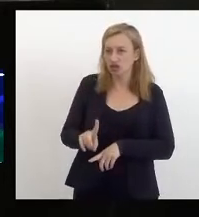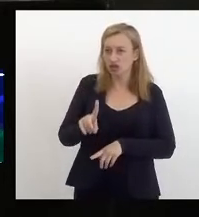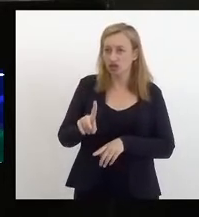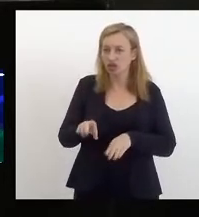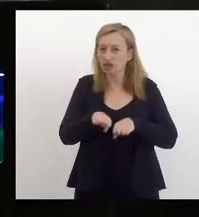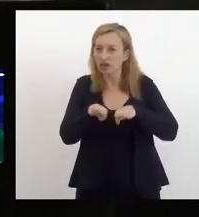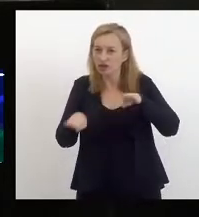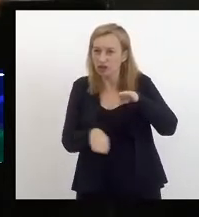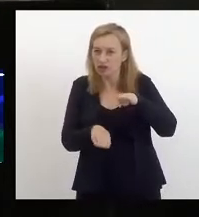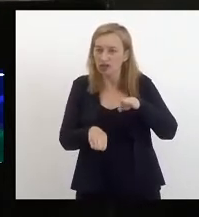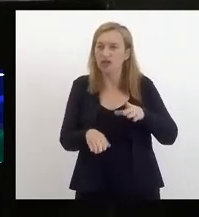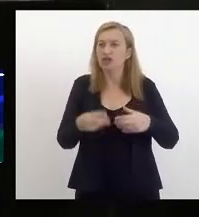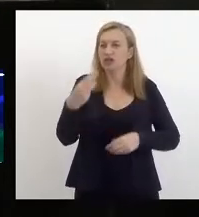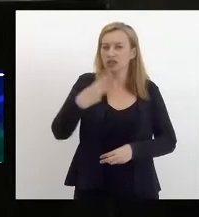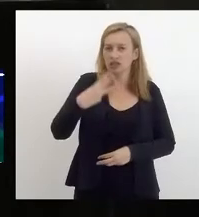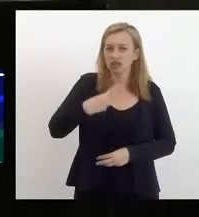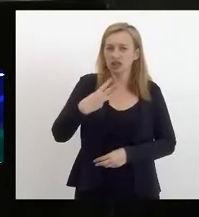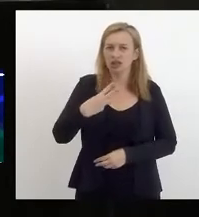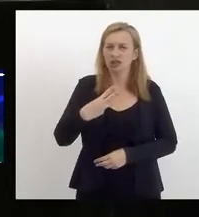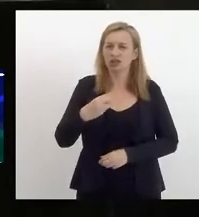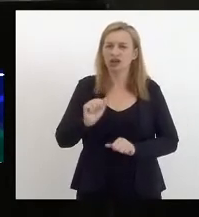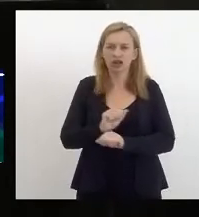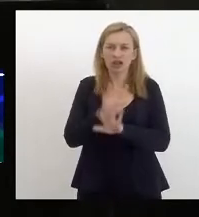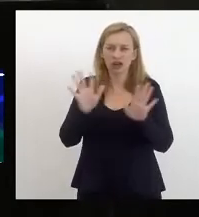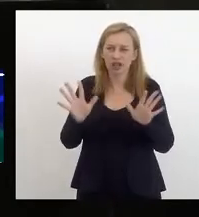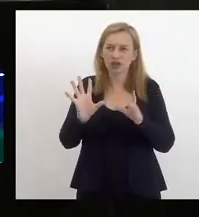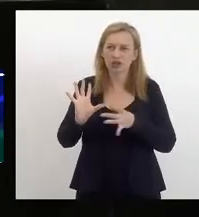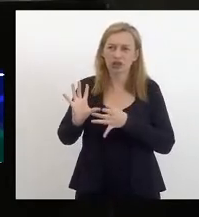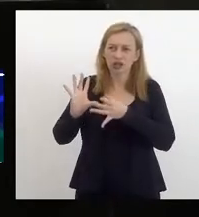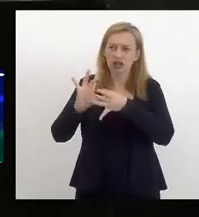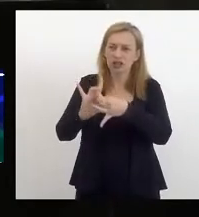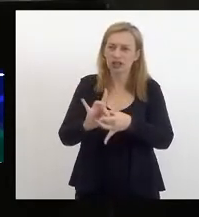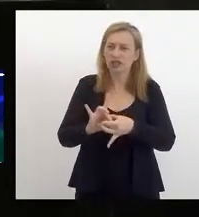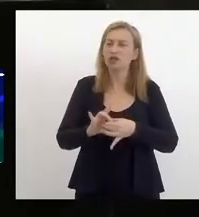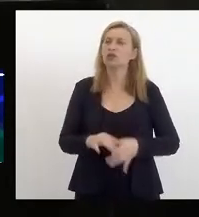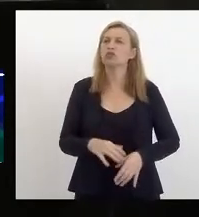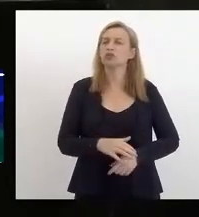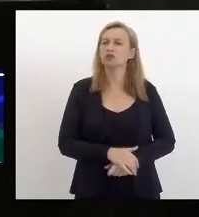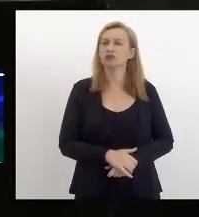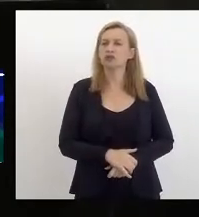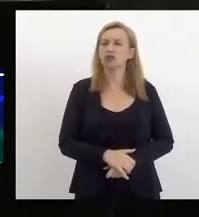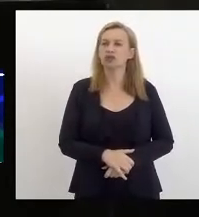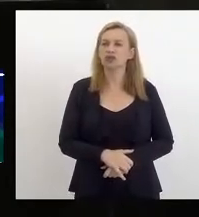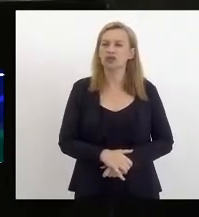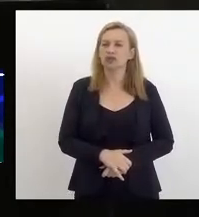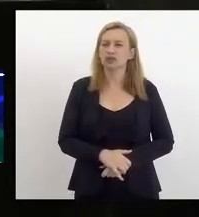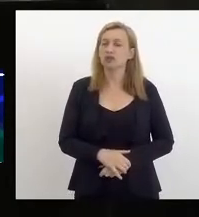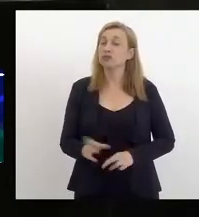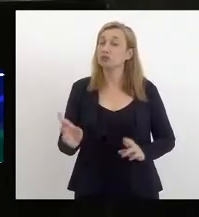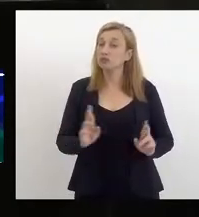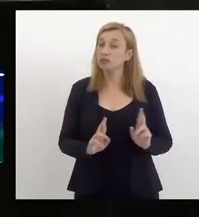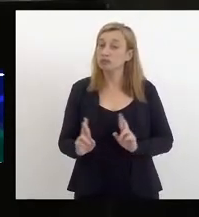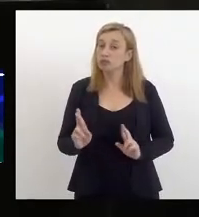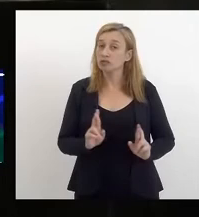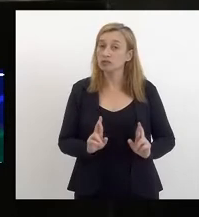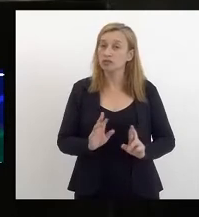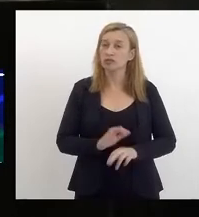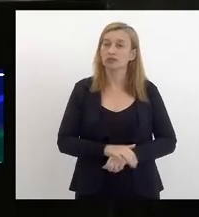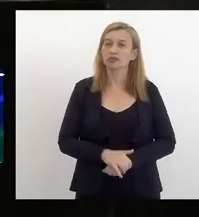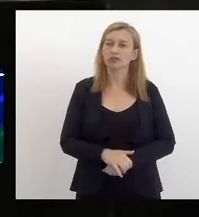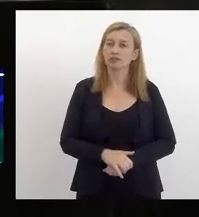desigualdades discrepâncias em terceiro lugar é claro que esses elementos Todos se conectam faz o terceiro elemento elemento relacionado